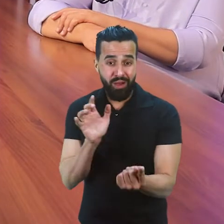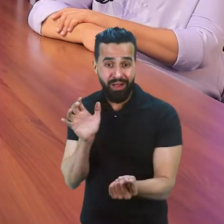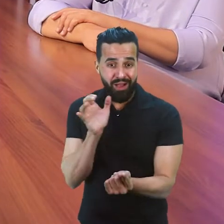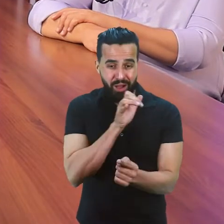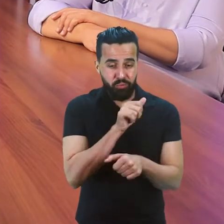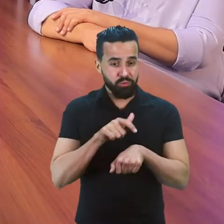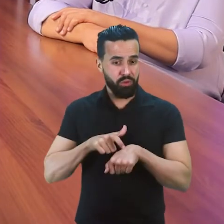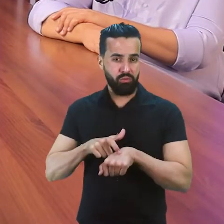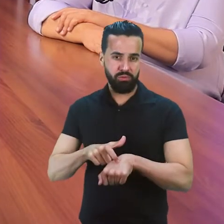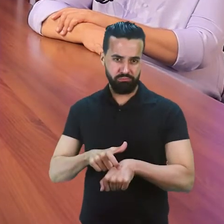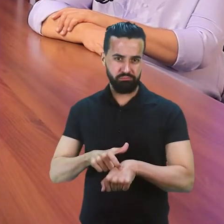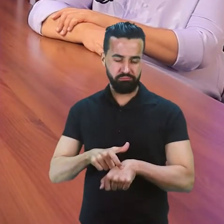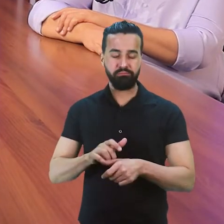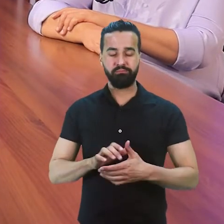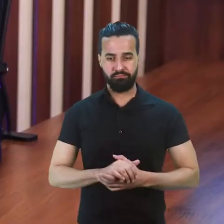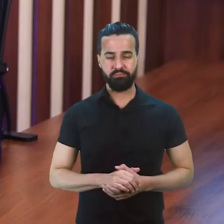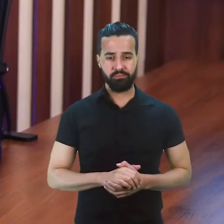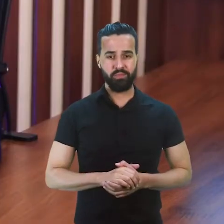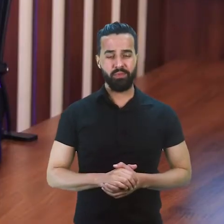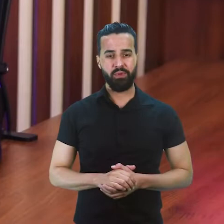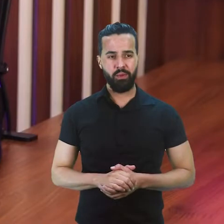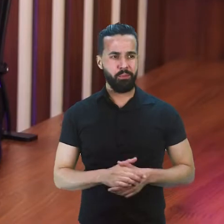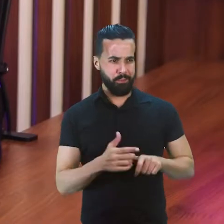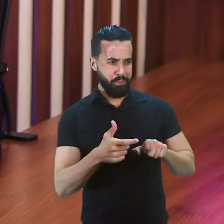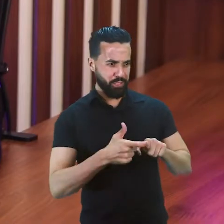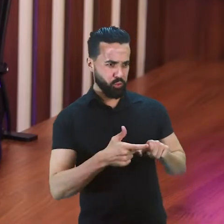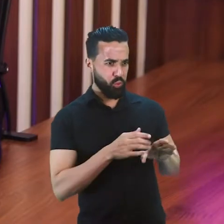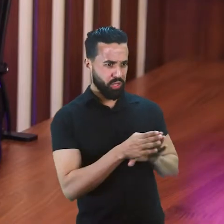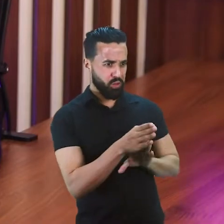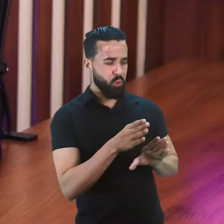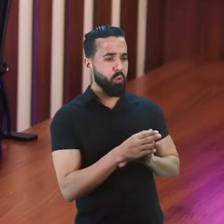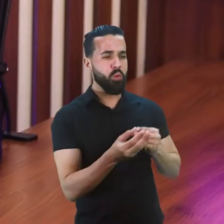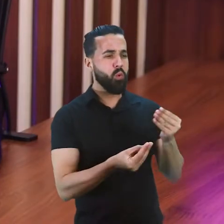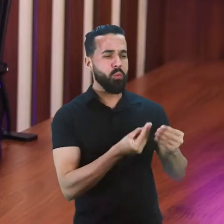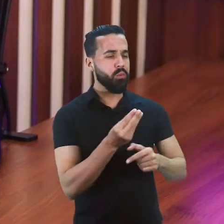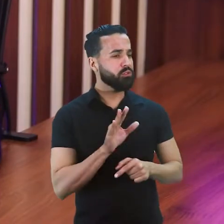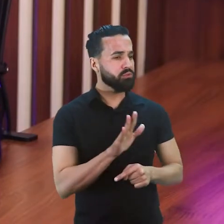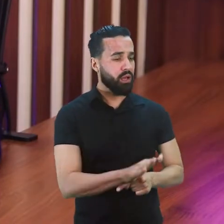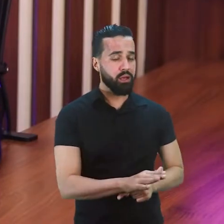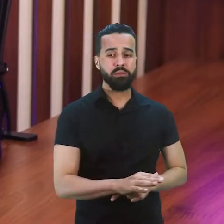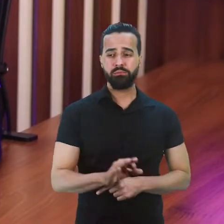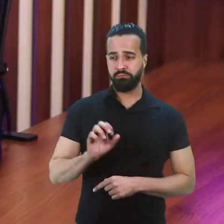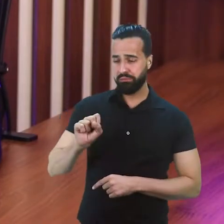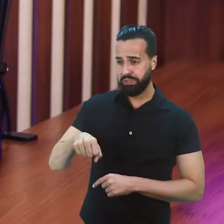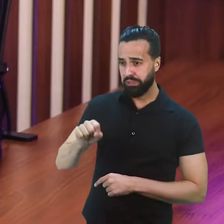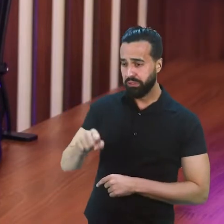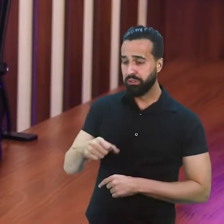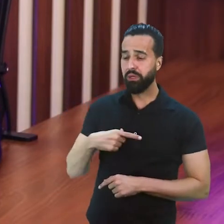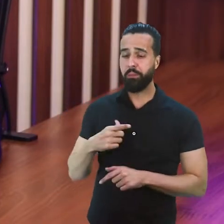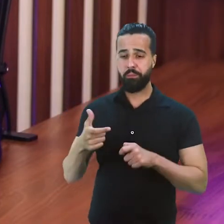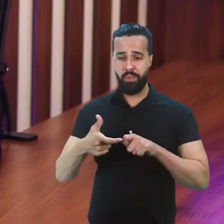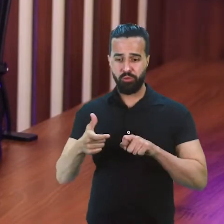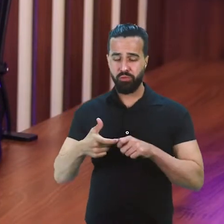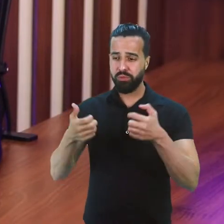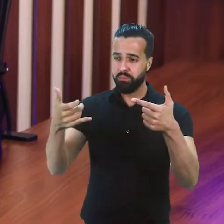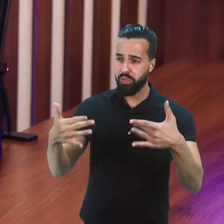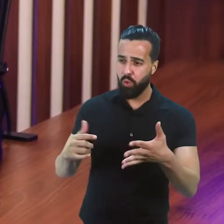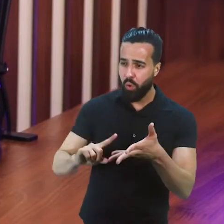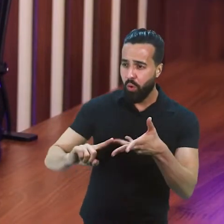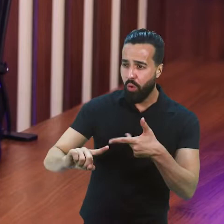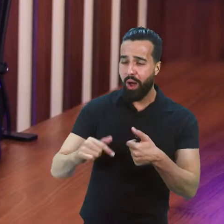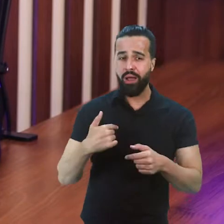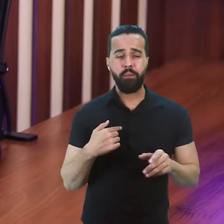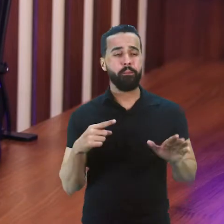médico já orientou como seria esse resgate. Aí o médico chegou já me fazendo algumas perguntas, a ambulância já encostou, ele perguntou se o pessoal tinha cervical e